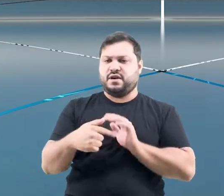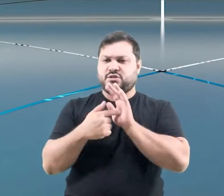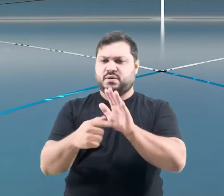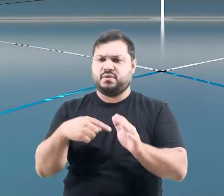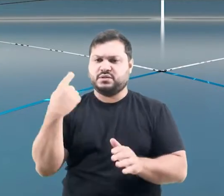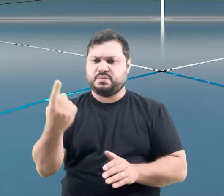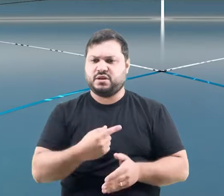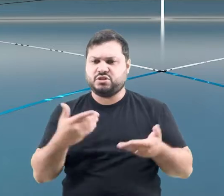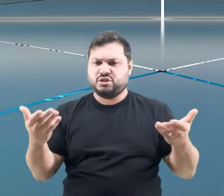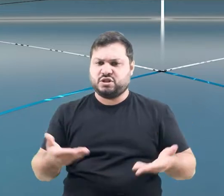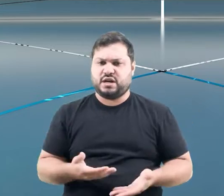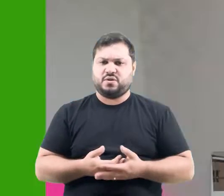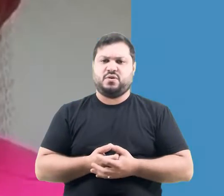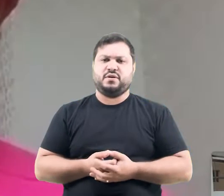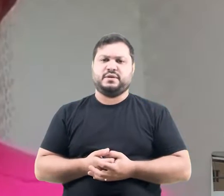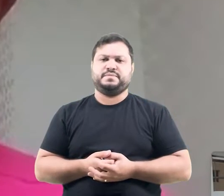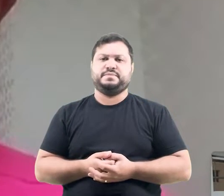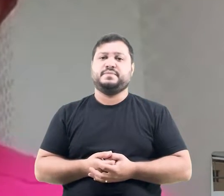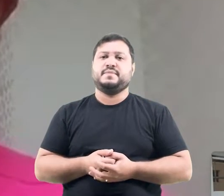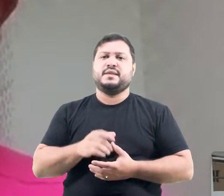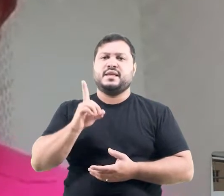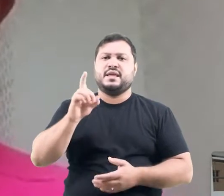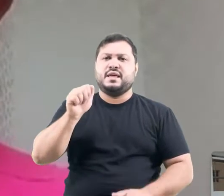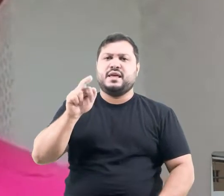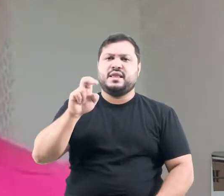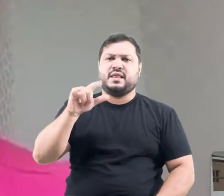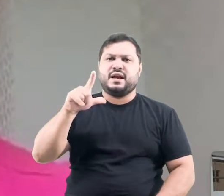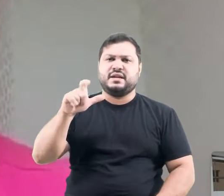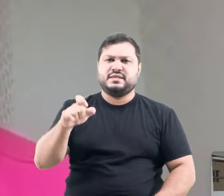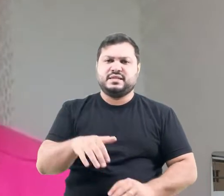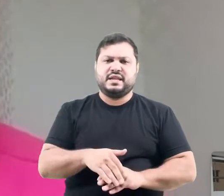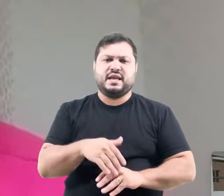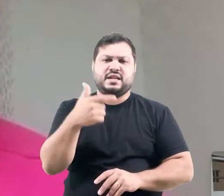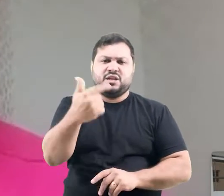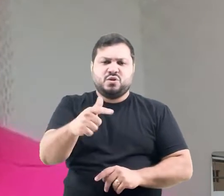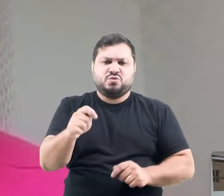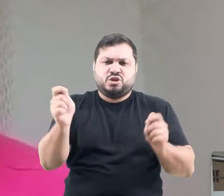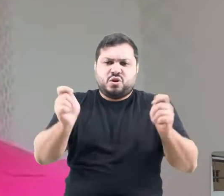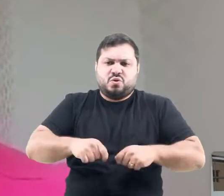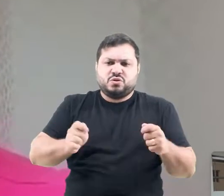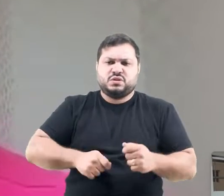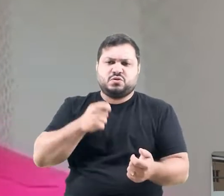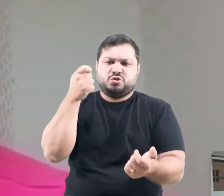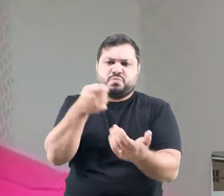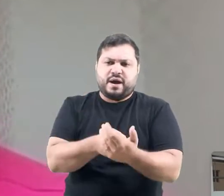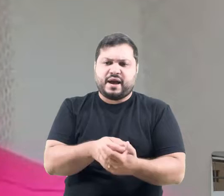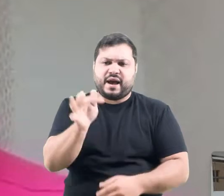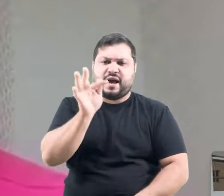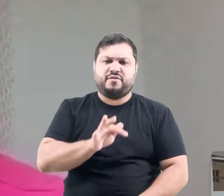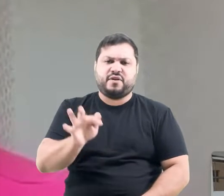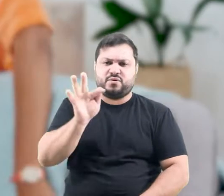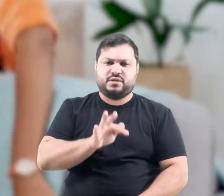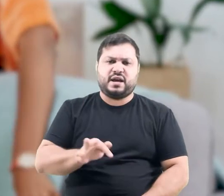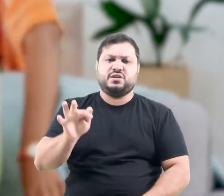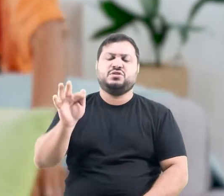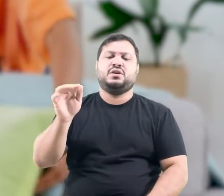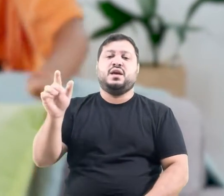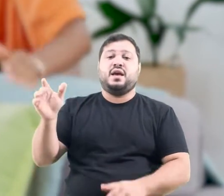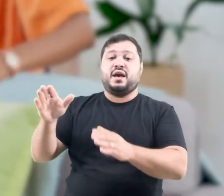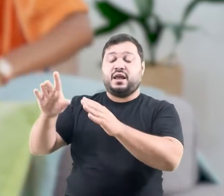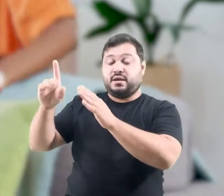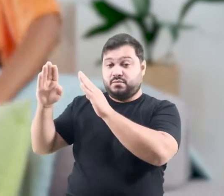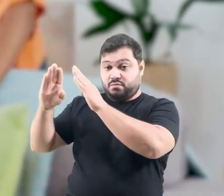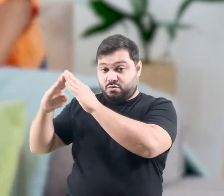Ochoa mostra para a gente agora. Darcilene dos Santos Pereira não tinha condições de pagar a faculdade. Ela veio